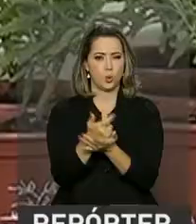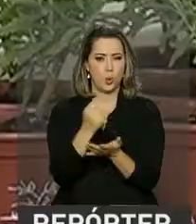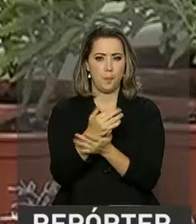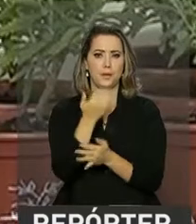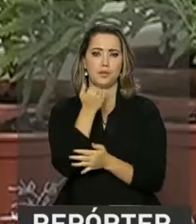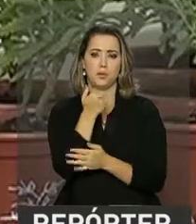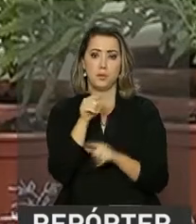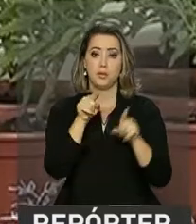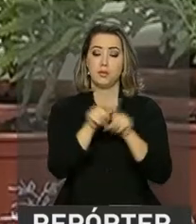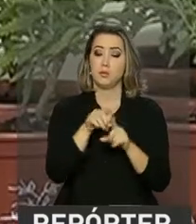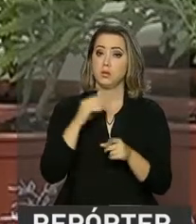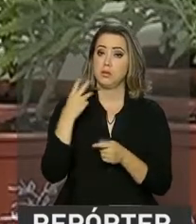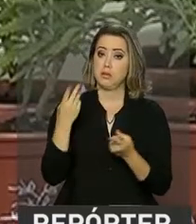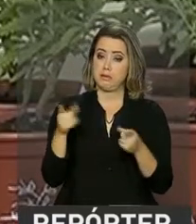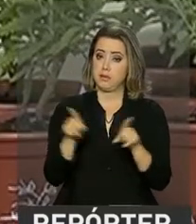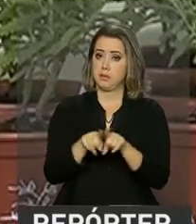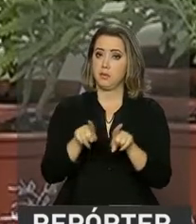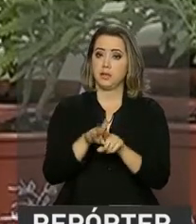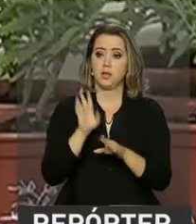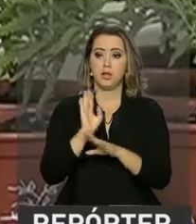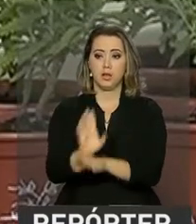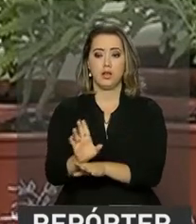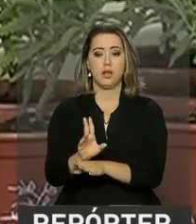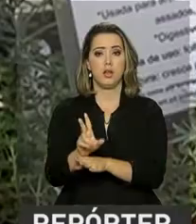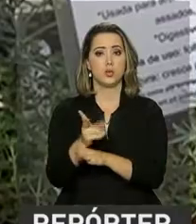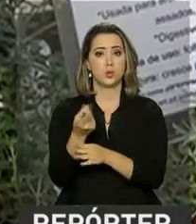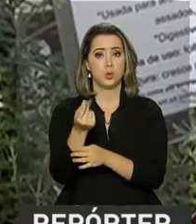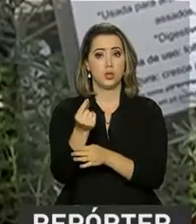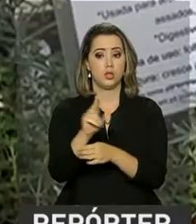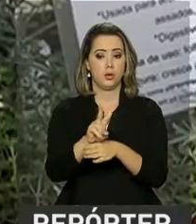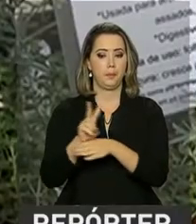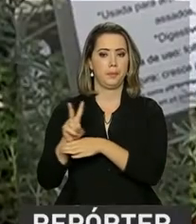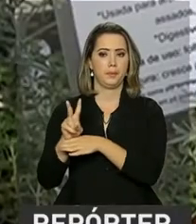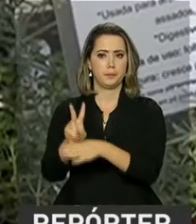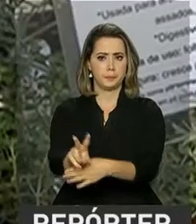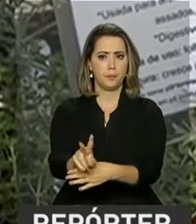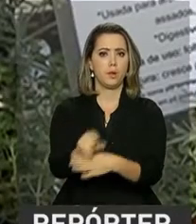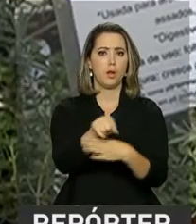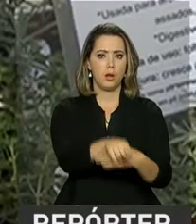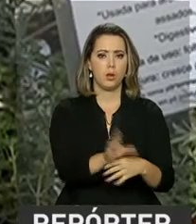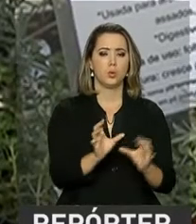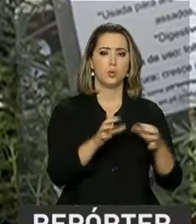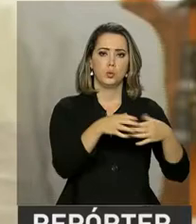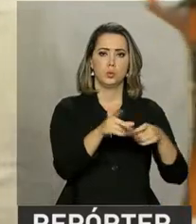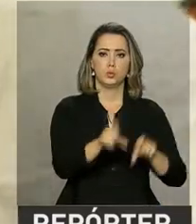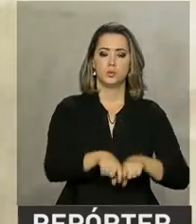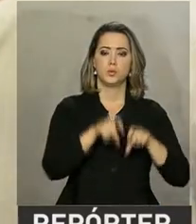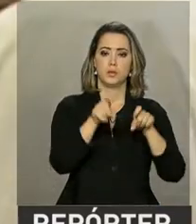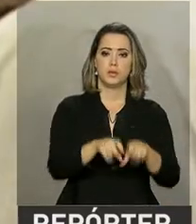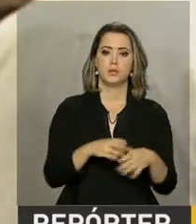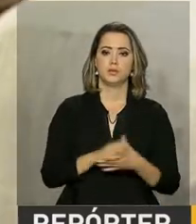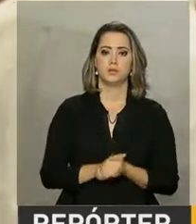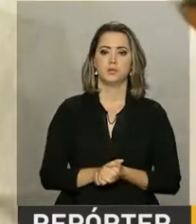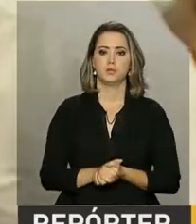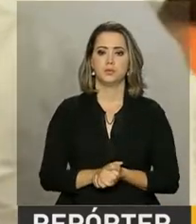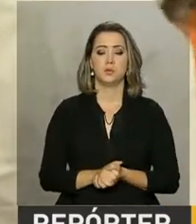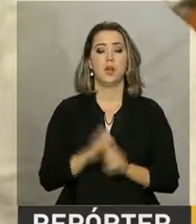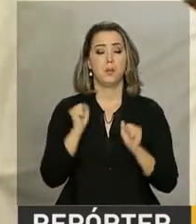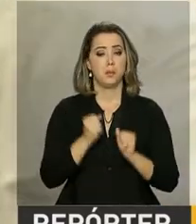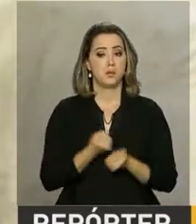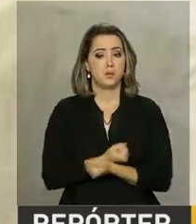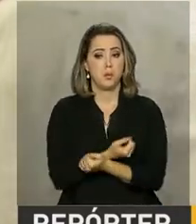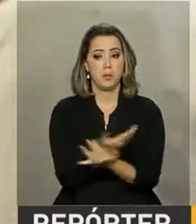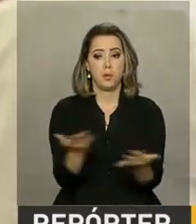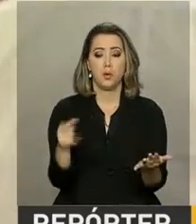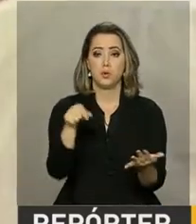Alimentos, além de contarem com créditos subsidiados do Plano Safra da Agricultura Familiar. A viabilização desses agricultores